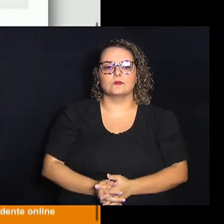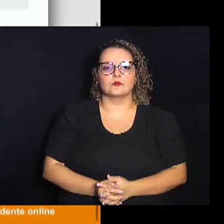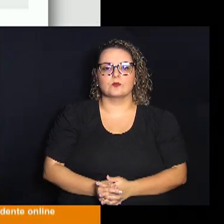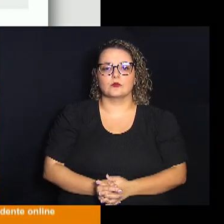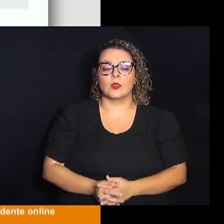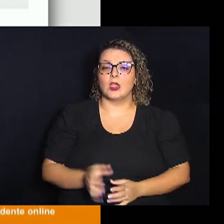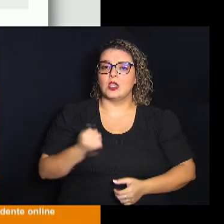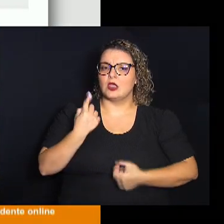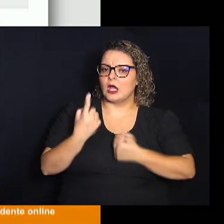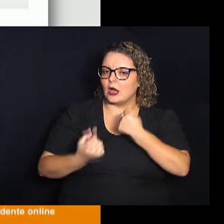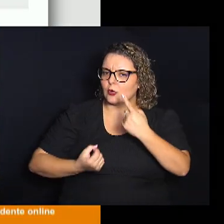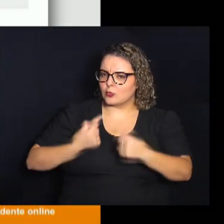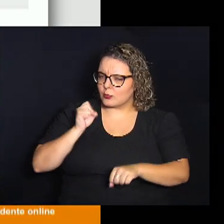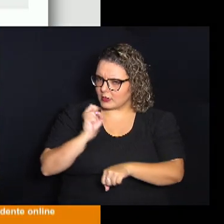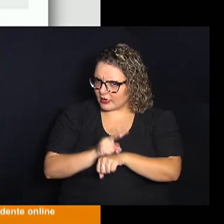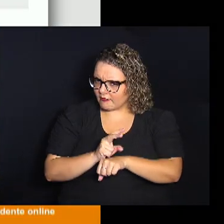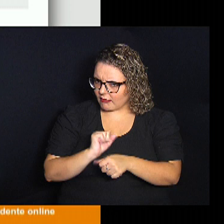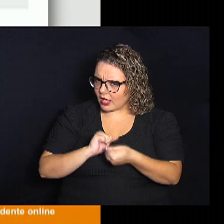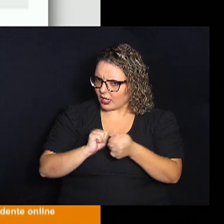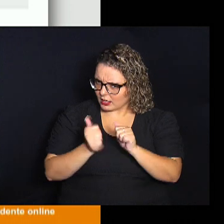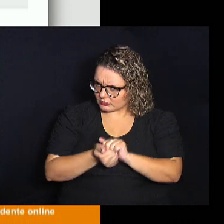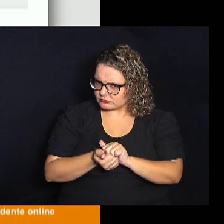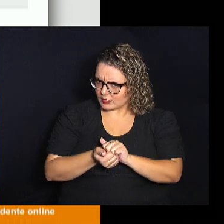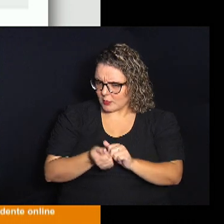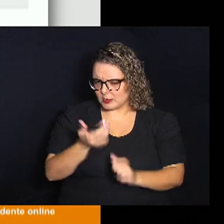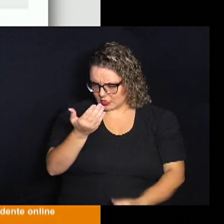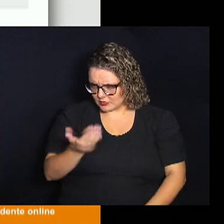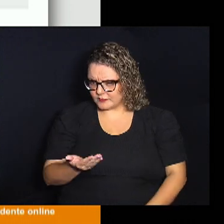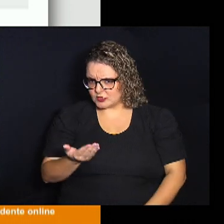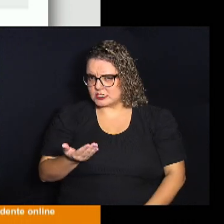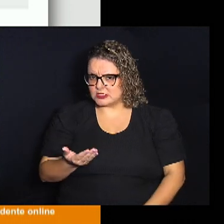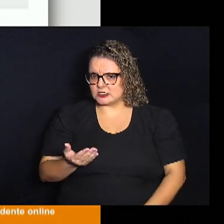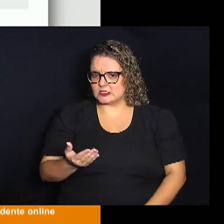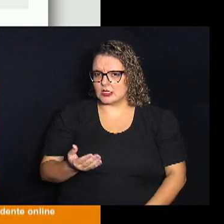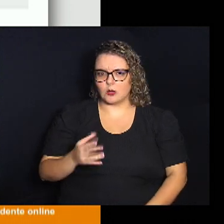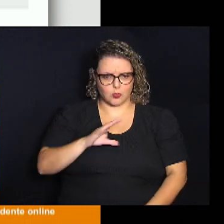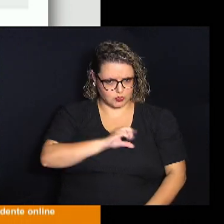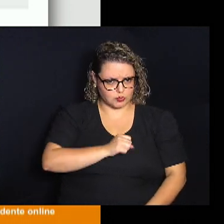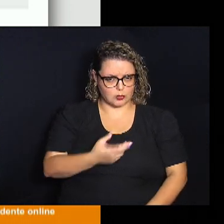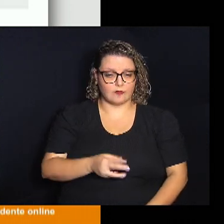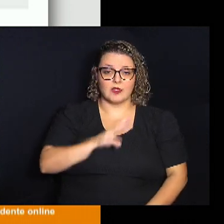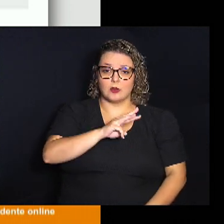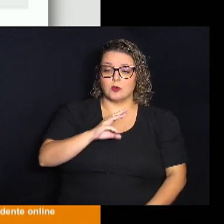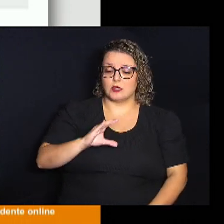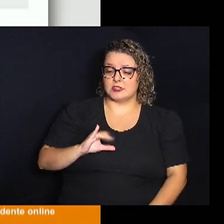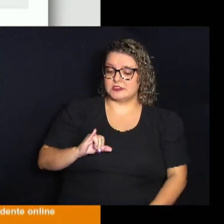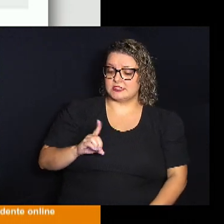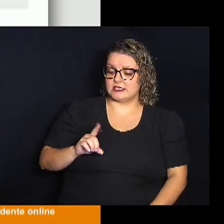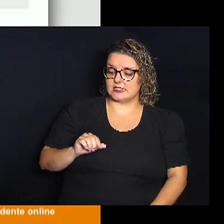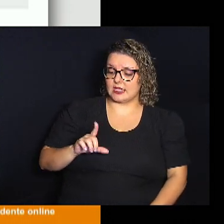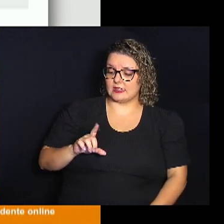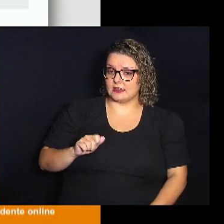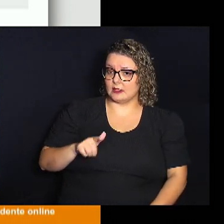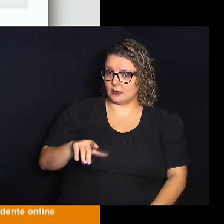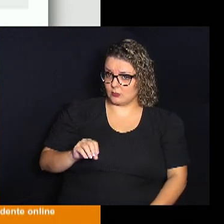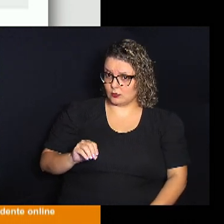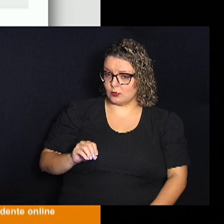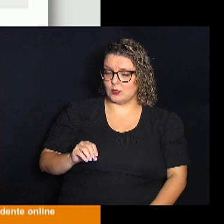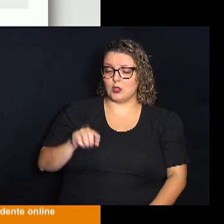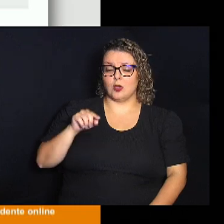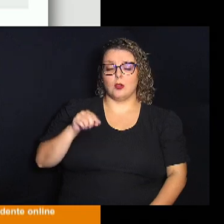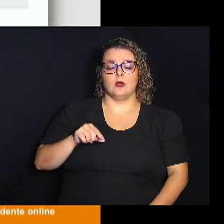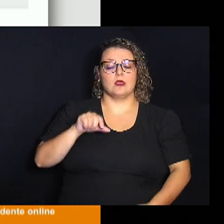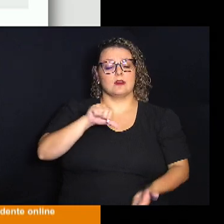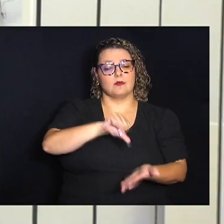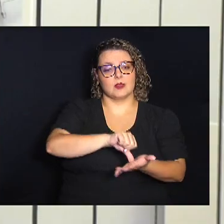alguma vaga? Se encaixa, gostou? Você vai lá no portal do Cidadão fazer o agendamento prévio para você ir até uma das unidades